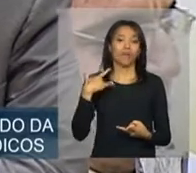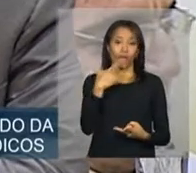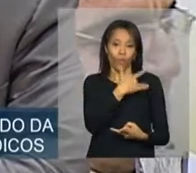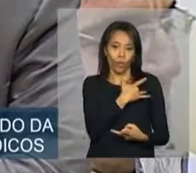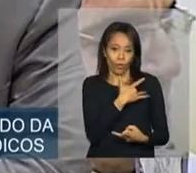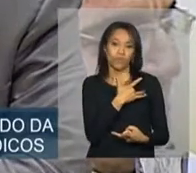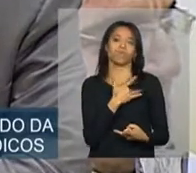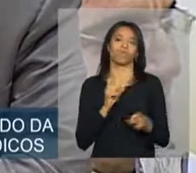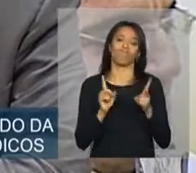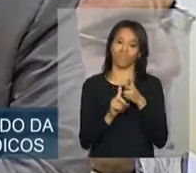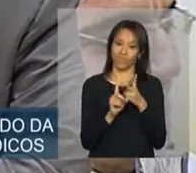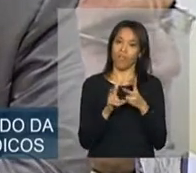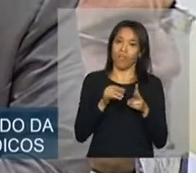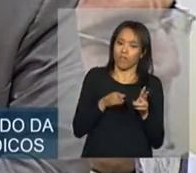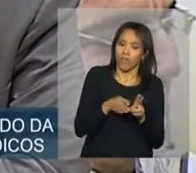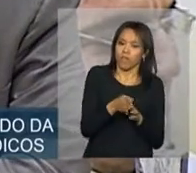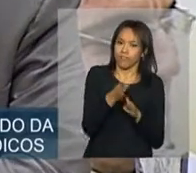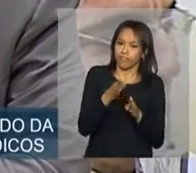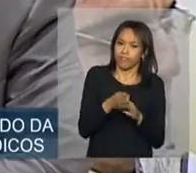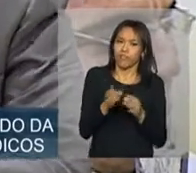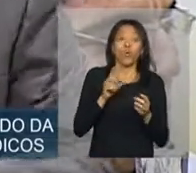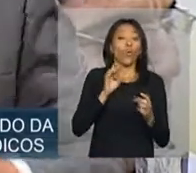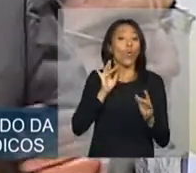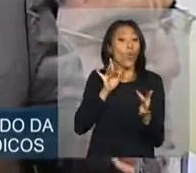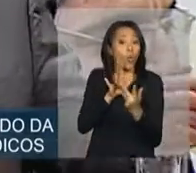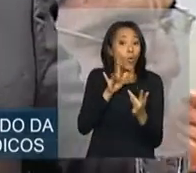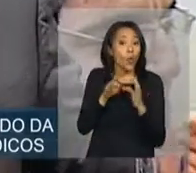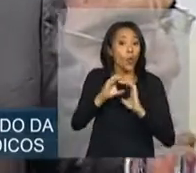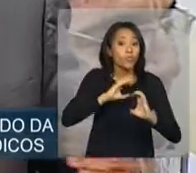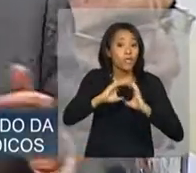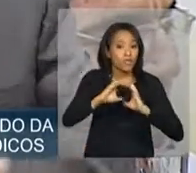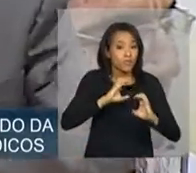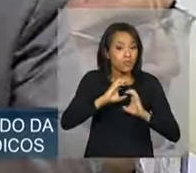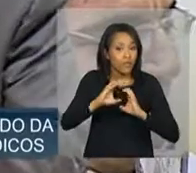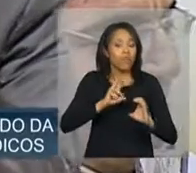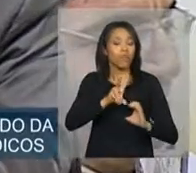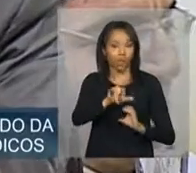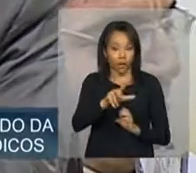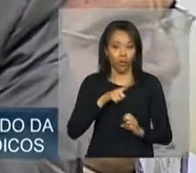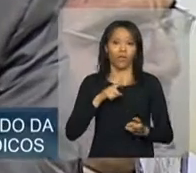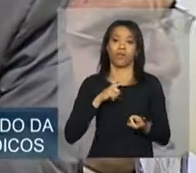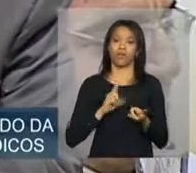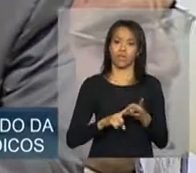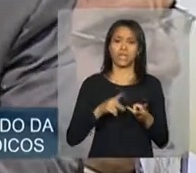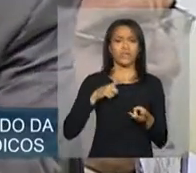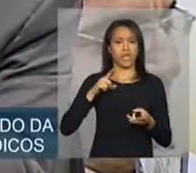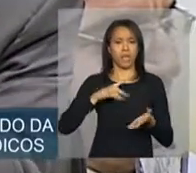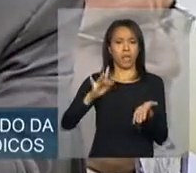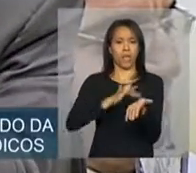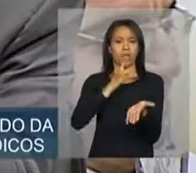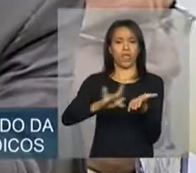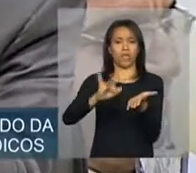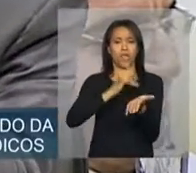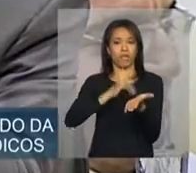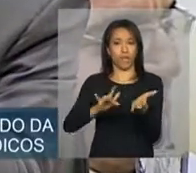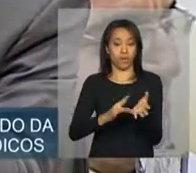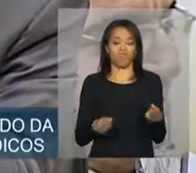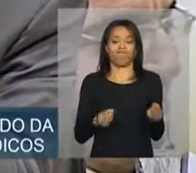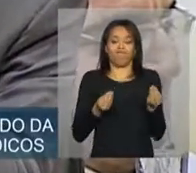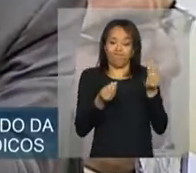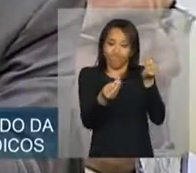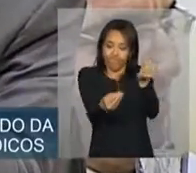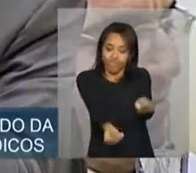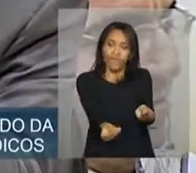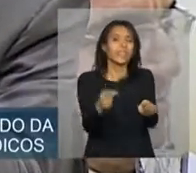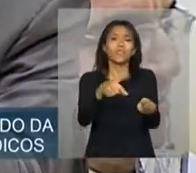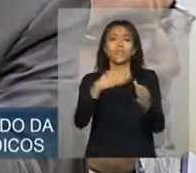É que eu não tenho um sistema de comunicação esse profissional recebeu junto com ele um tablet que tem conteúdos de educação